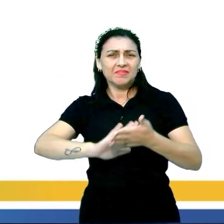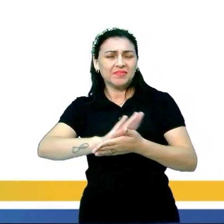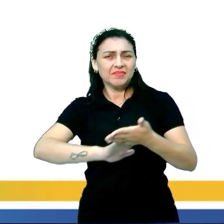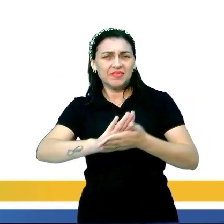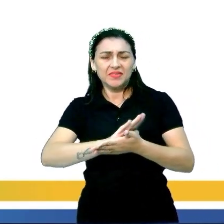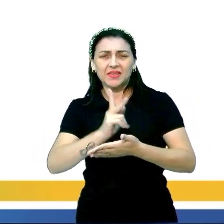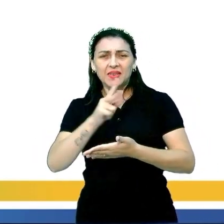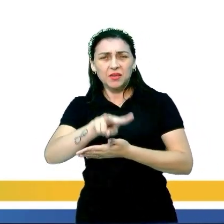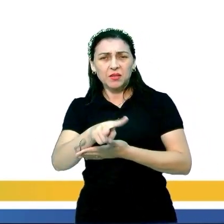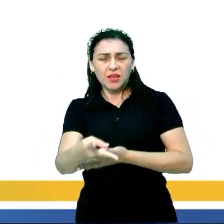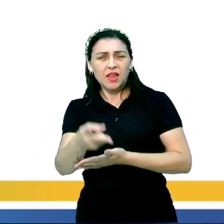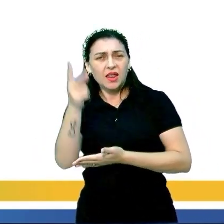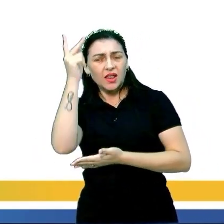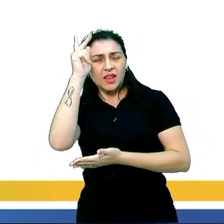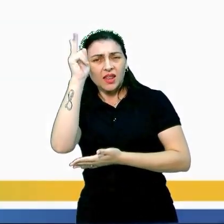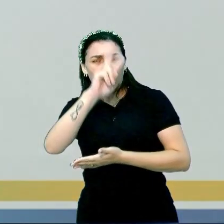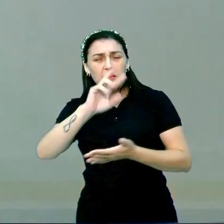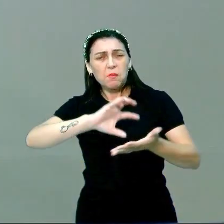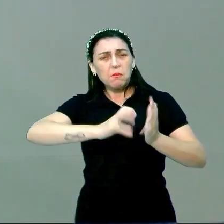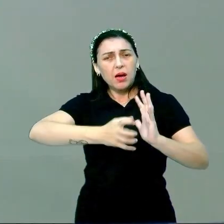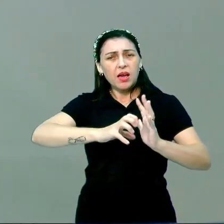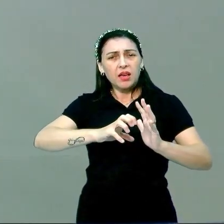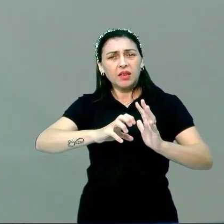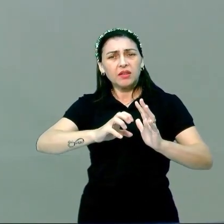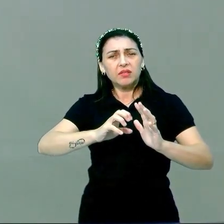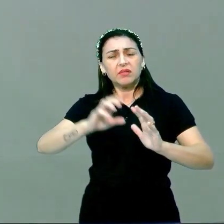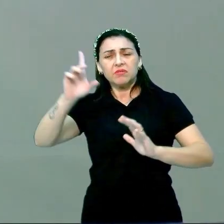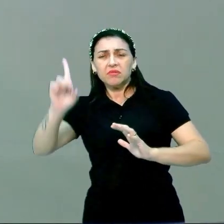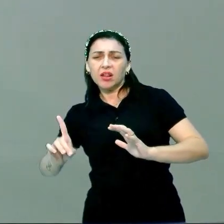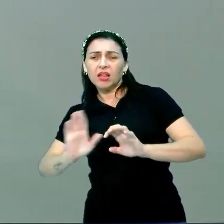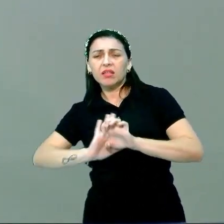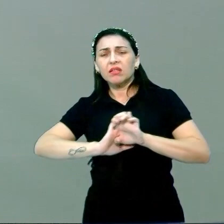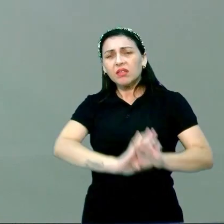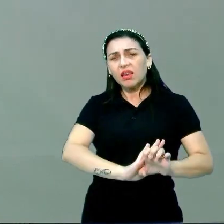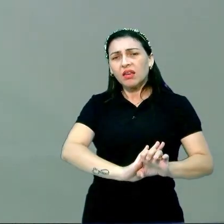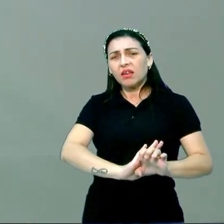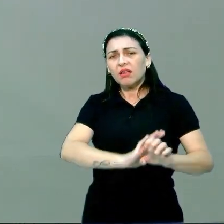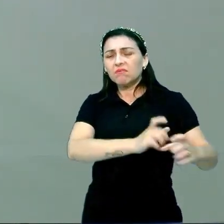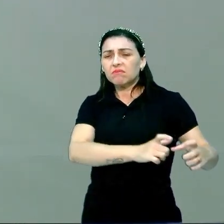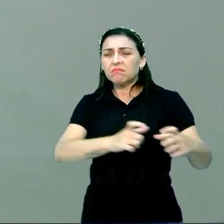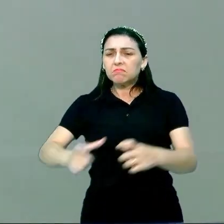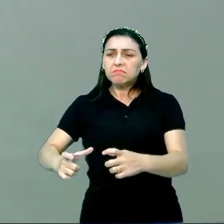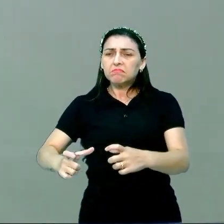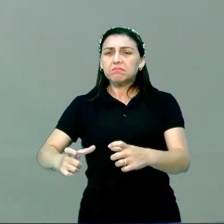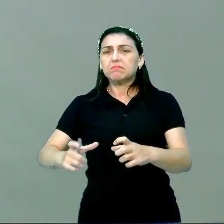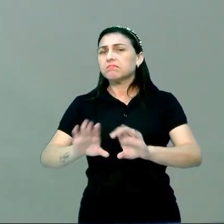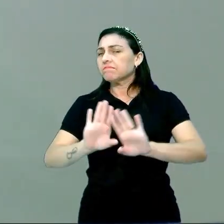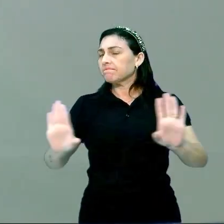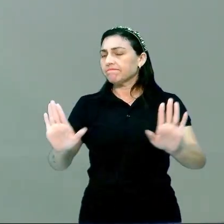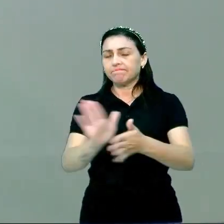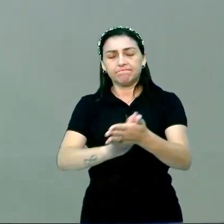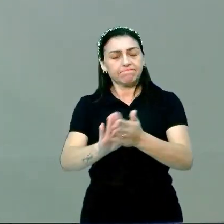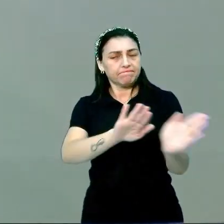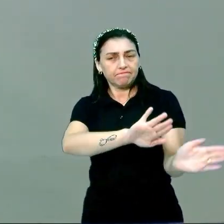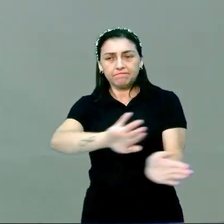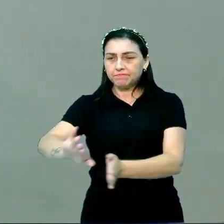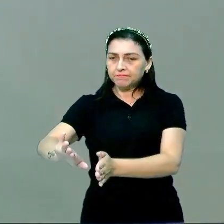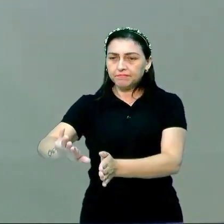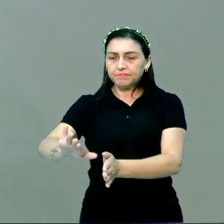fala oposição, lembra-se muitas, né? Relaciona. Ah, direita, esquerda, oposição da direita à esquerda à direita,